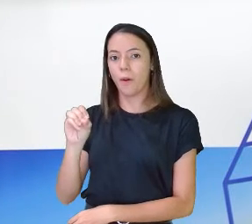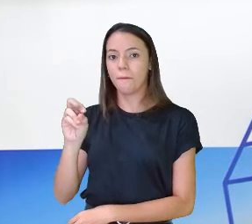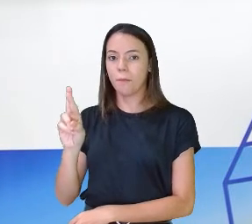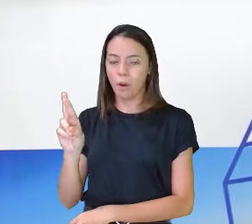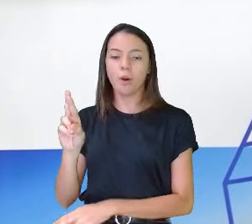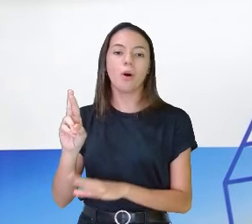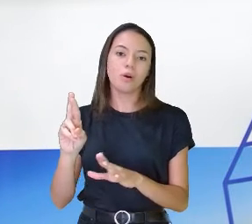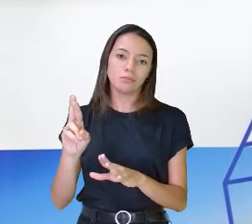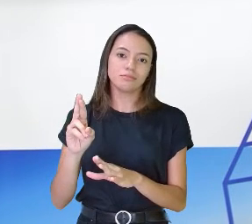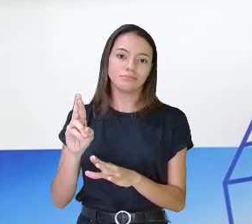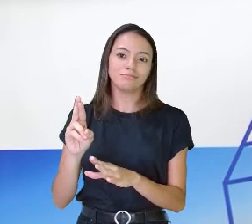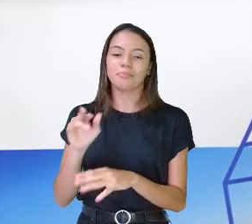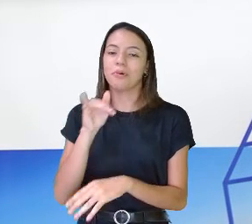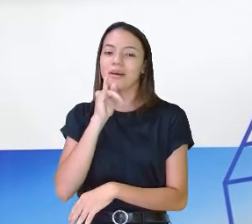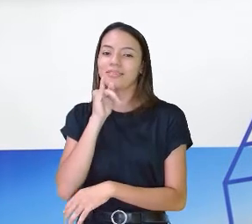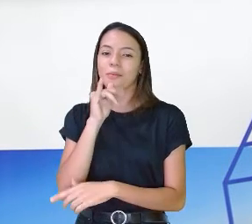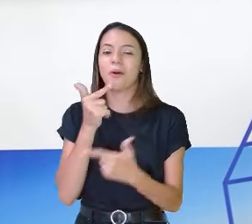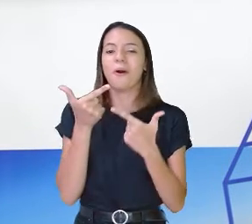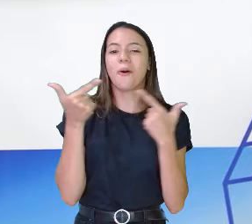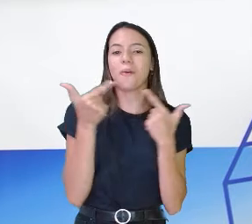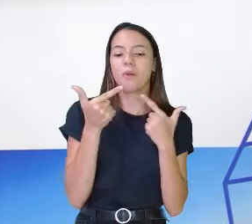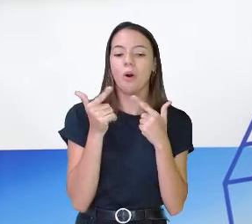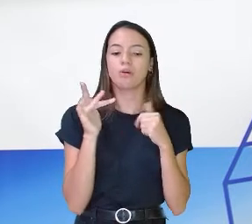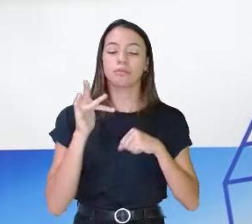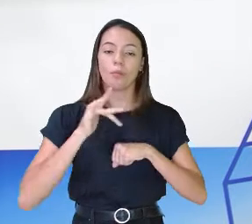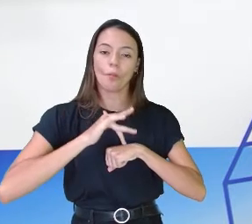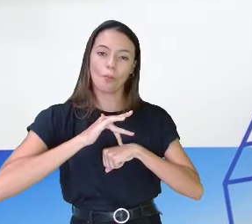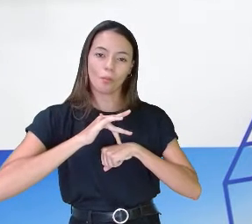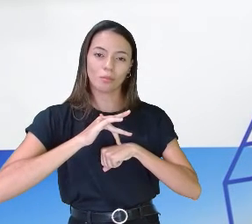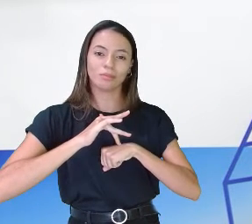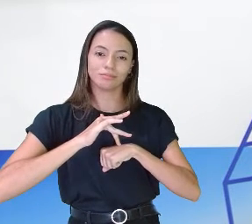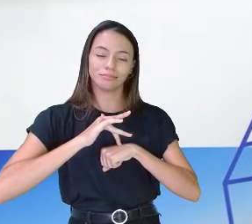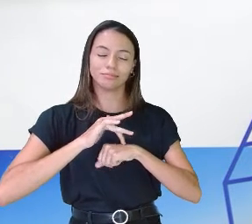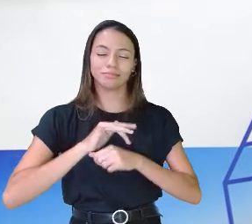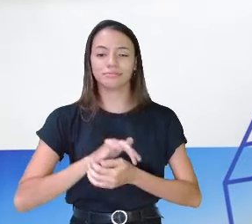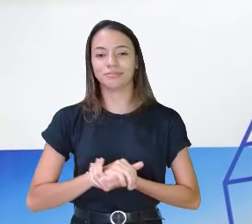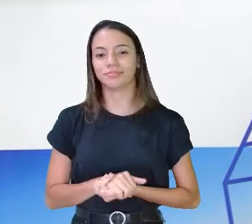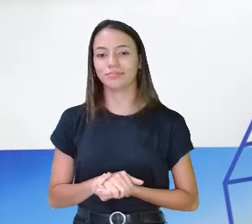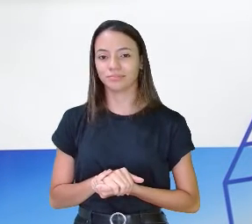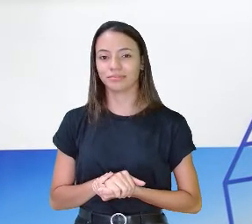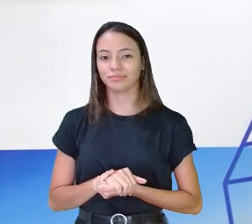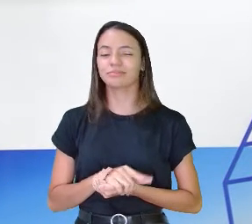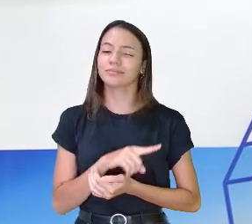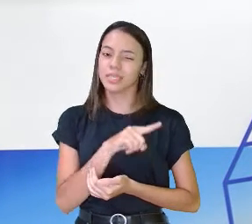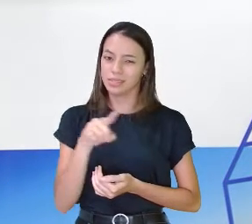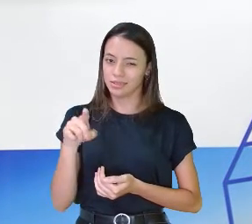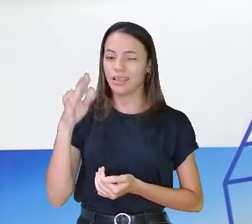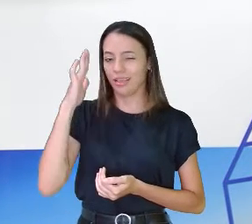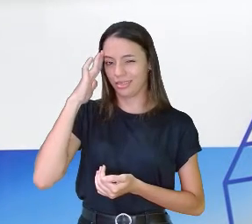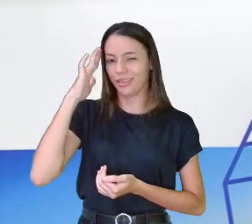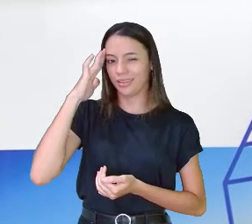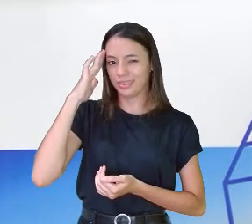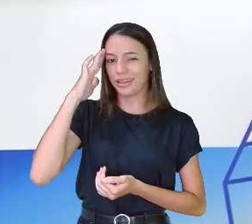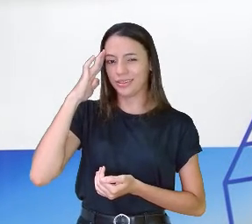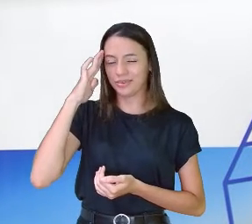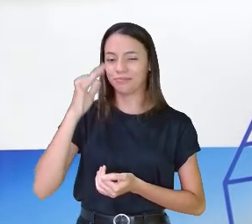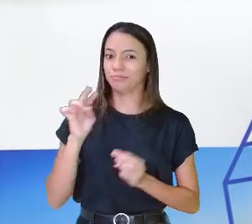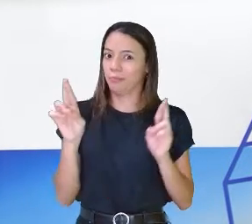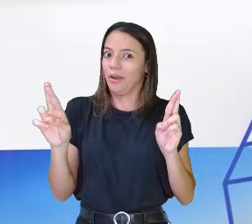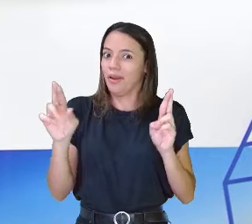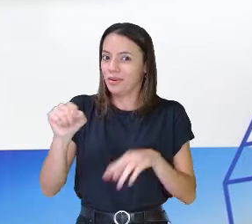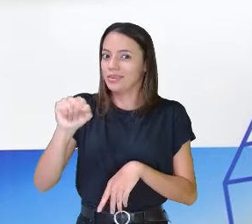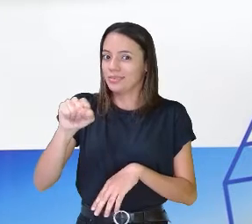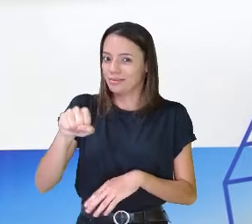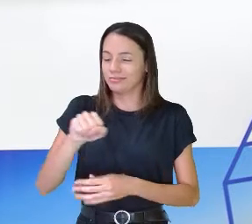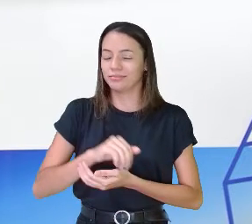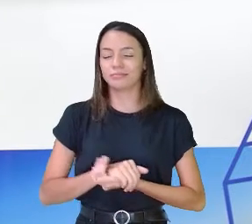como um humor irônico, um humor sardônico, um humor assim, né? Vocês entenderam, eu espero.